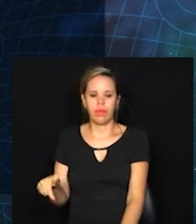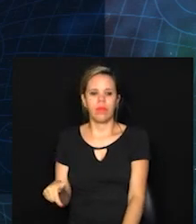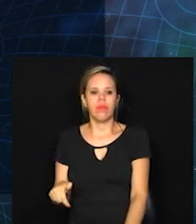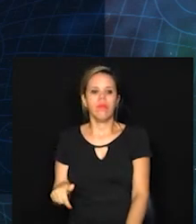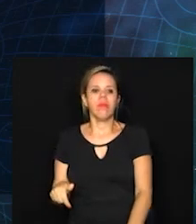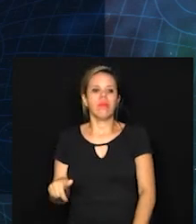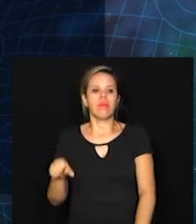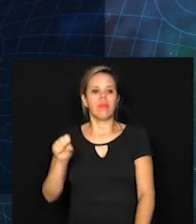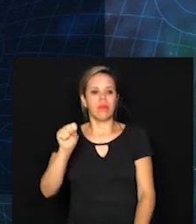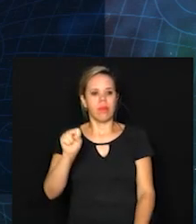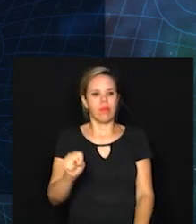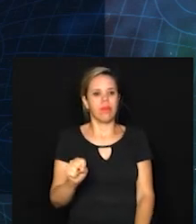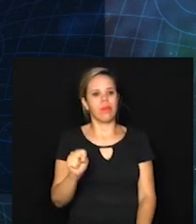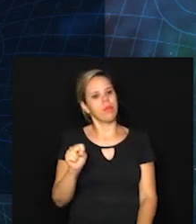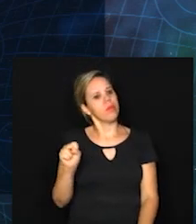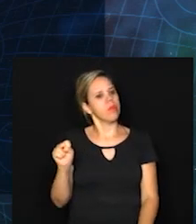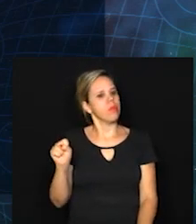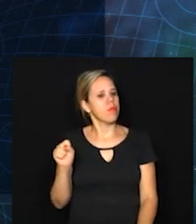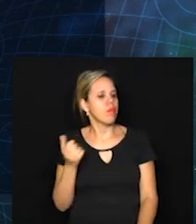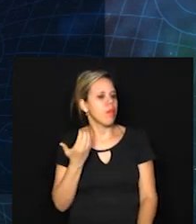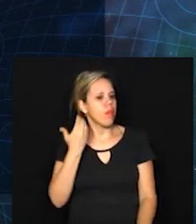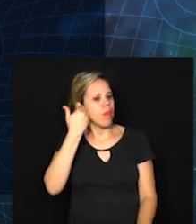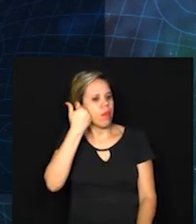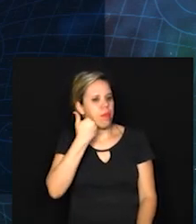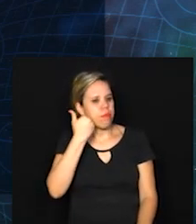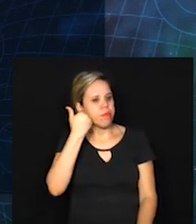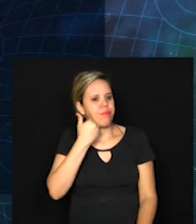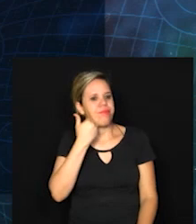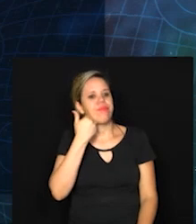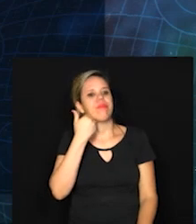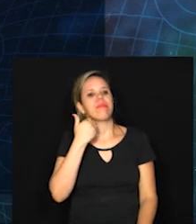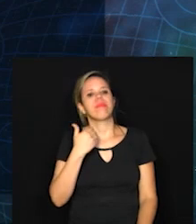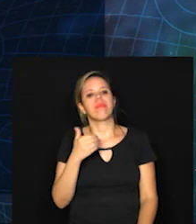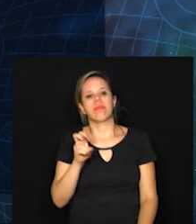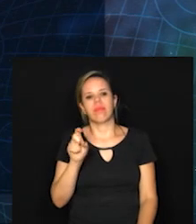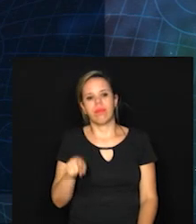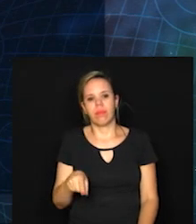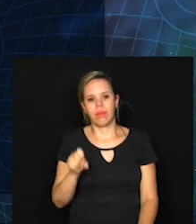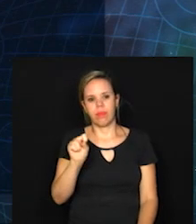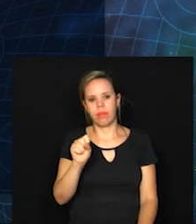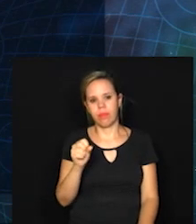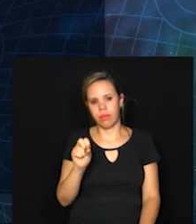5.887, Santa Bárbara do Oeste, com pouca diferença ali, com